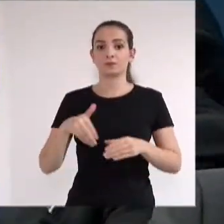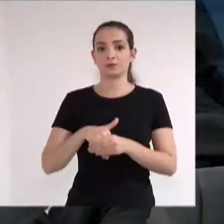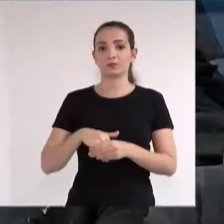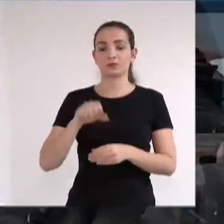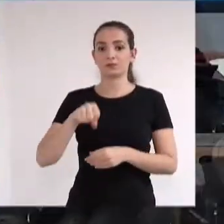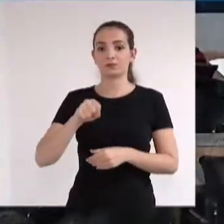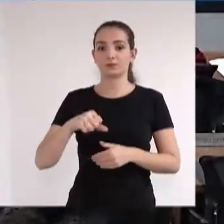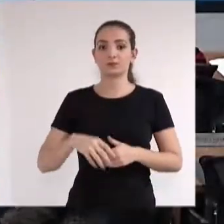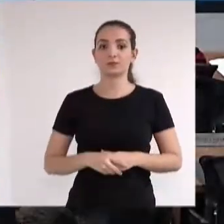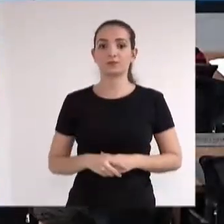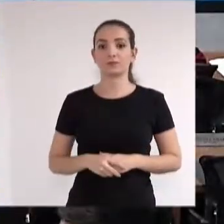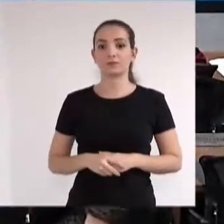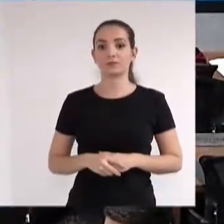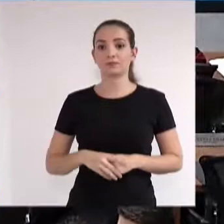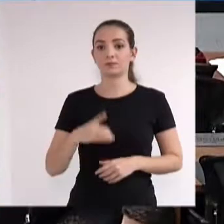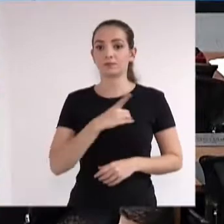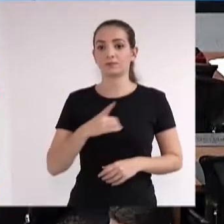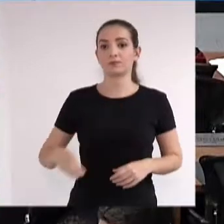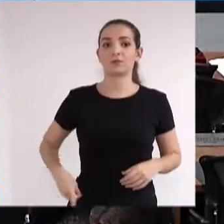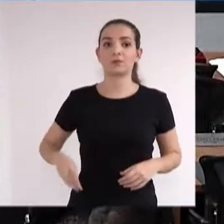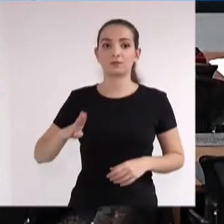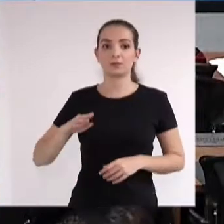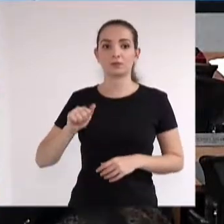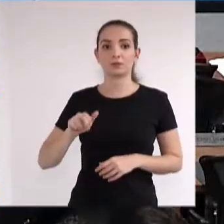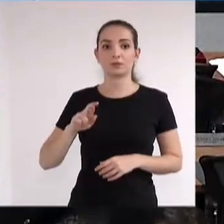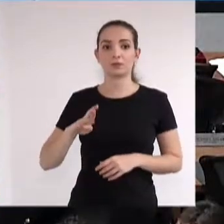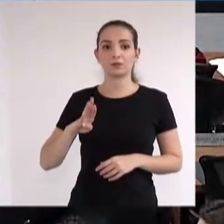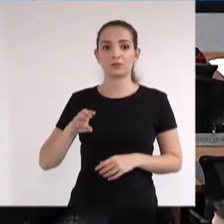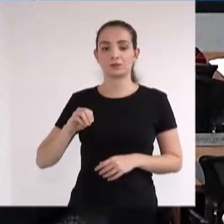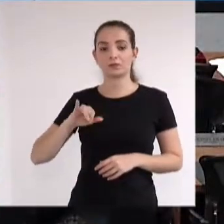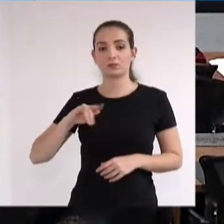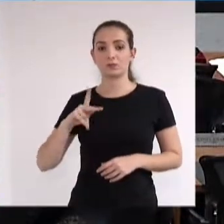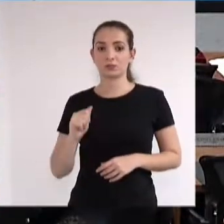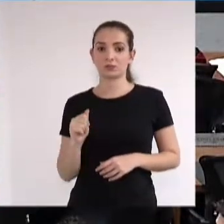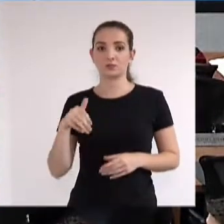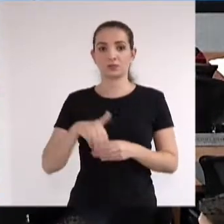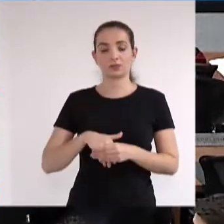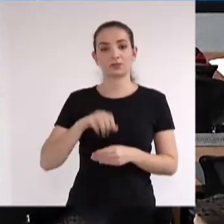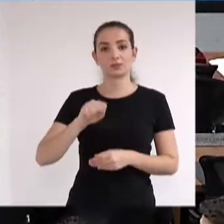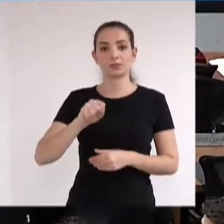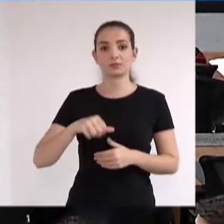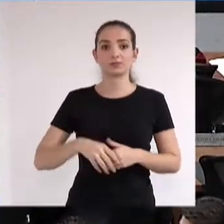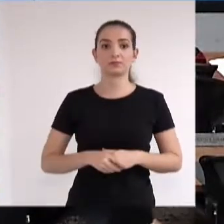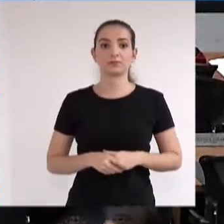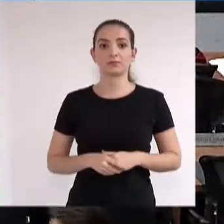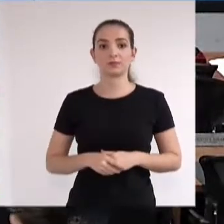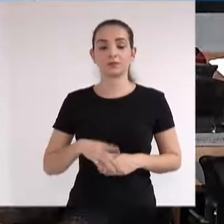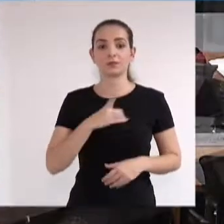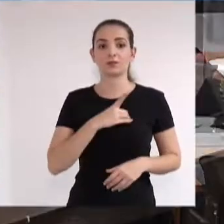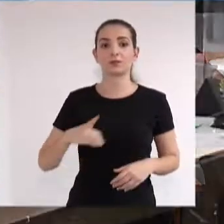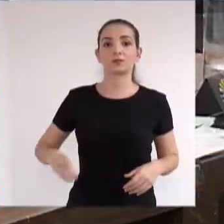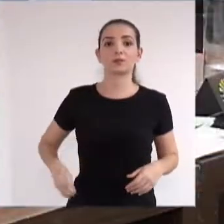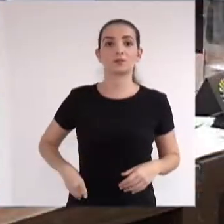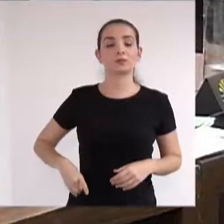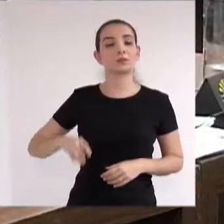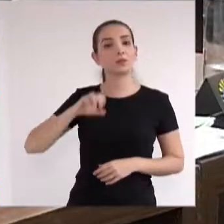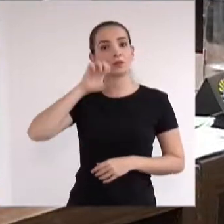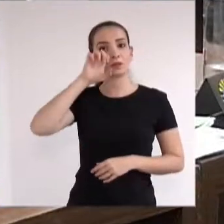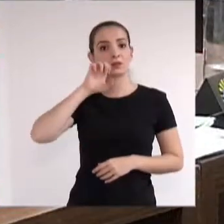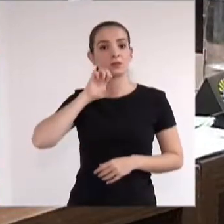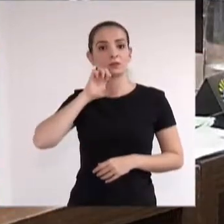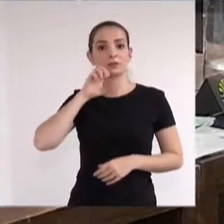Pereira vota sim. Deputado Barbosinha. Deputado Barbosinha vota sim. Deputado Enel Felini.